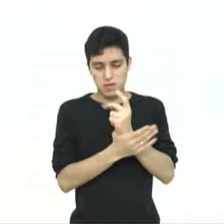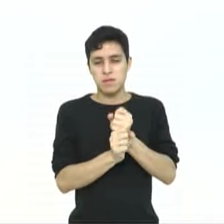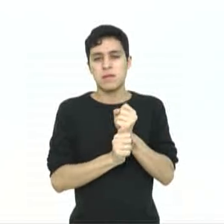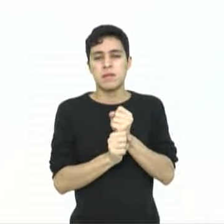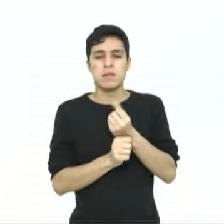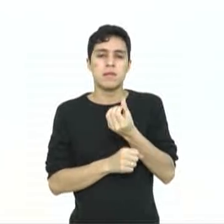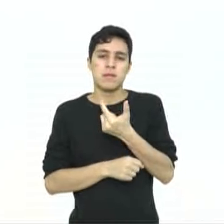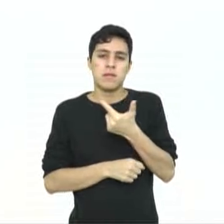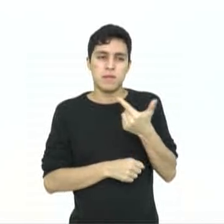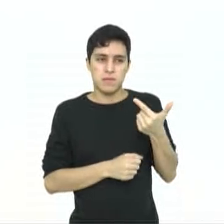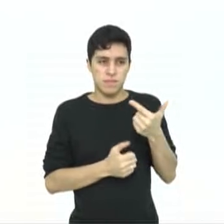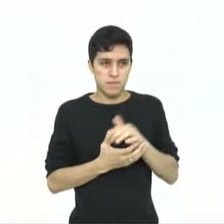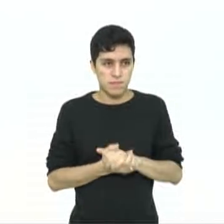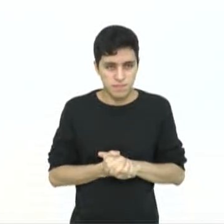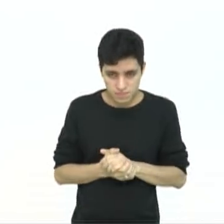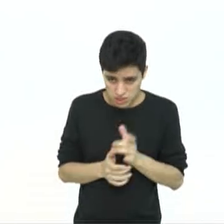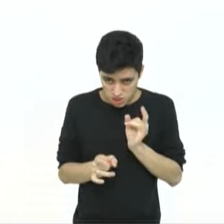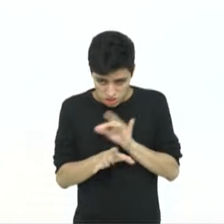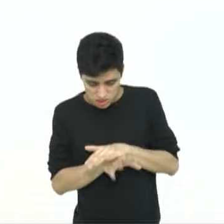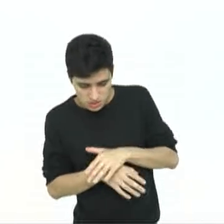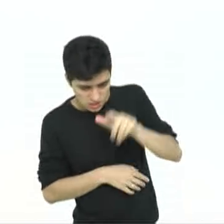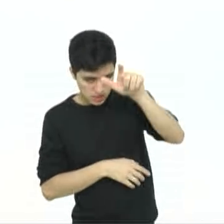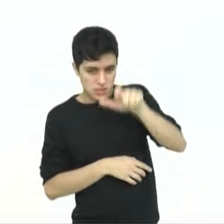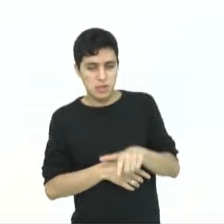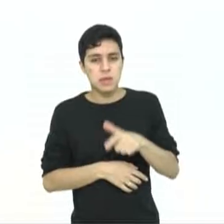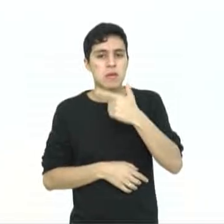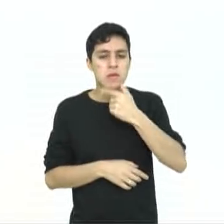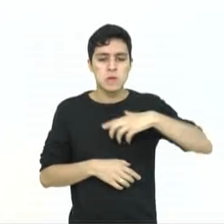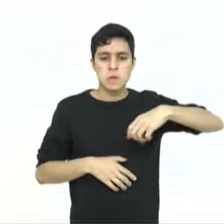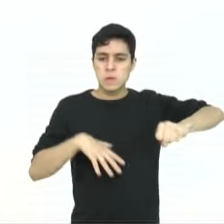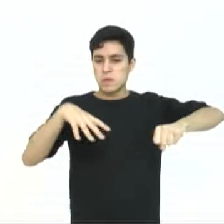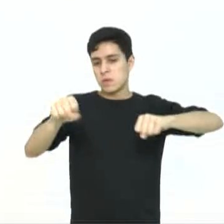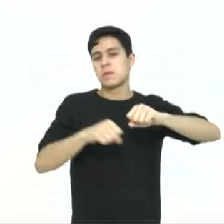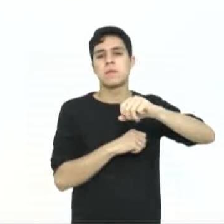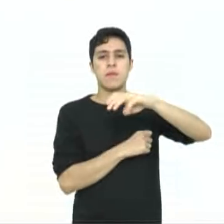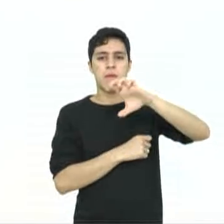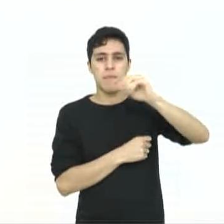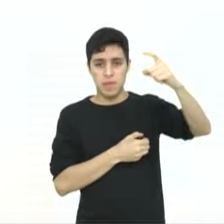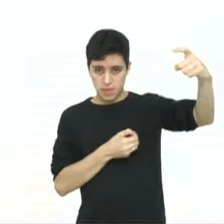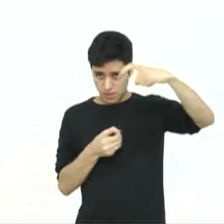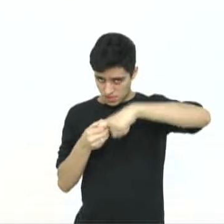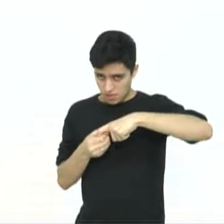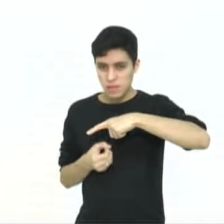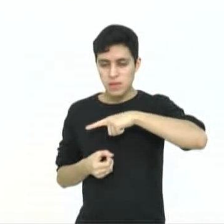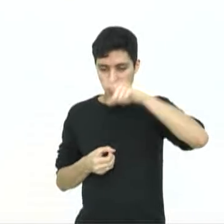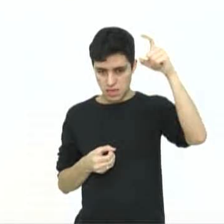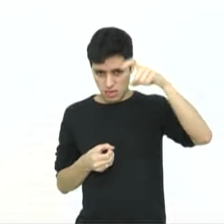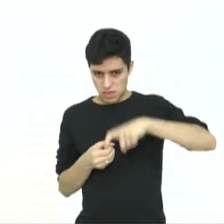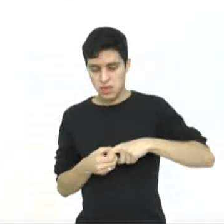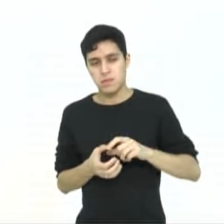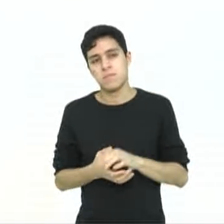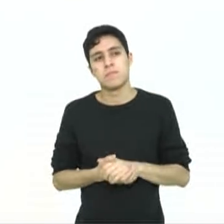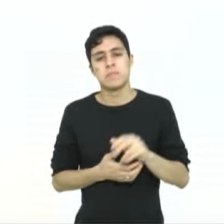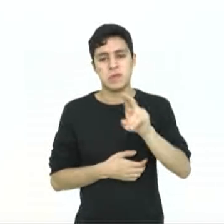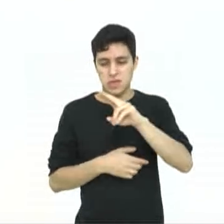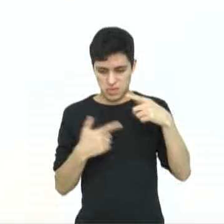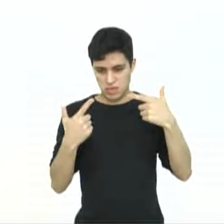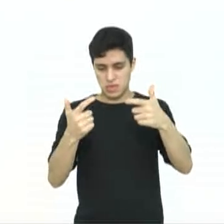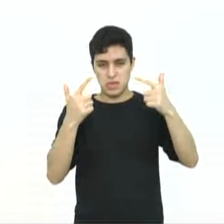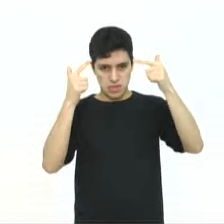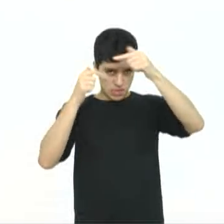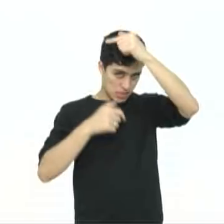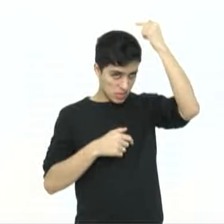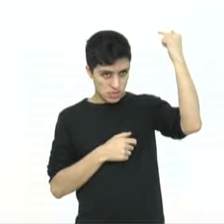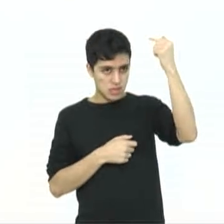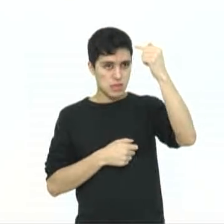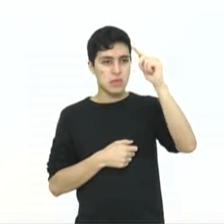regiões e criado já um Estado árabe, como eu vou mostrar para vocês aqui. Olhem lá, galerinha. Olhem o norte do Egito,